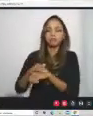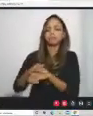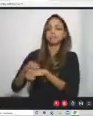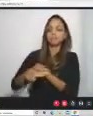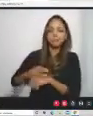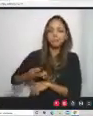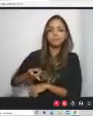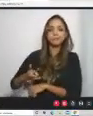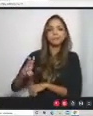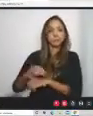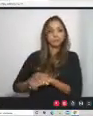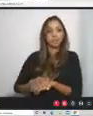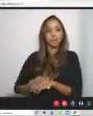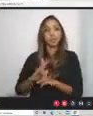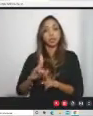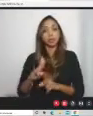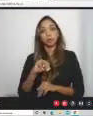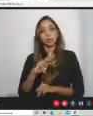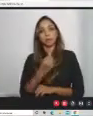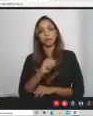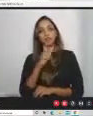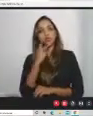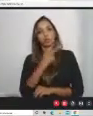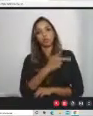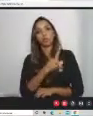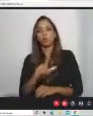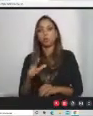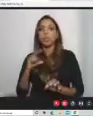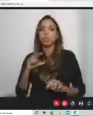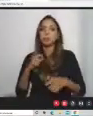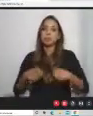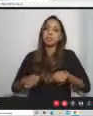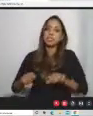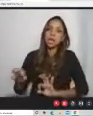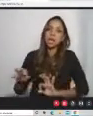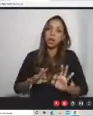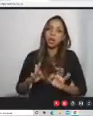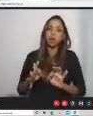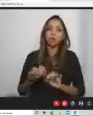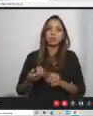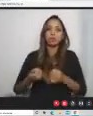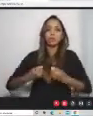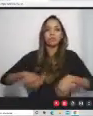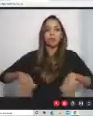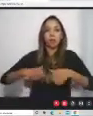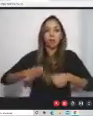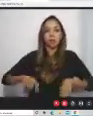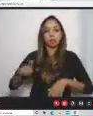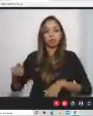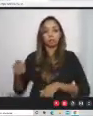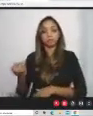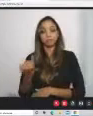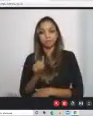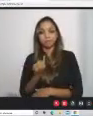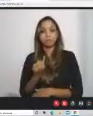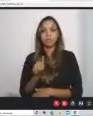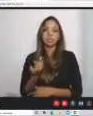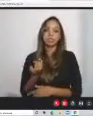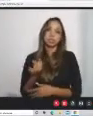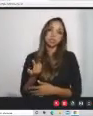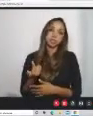a questão da adequação, né, dos custos, onde ele nos passou que estava sendo realmente feita